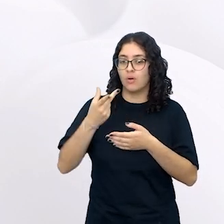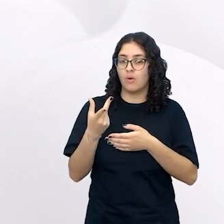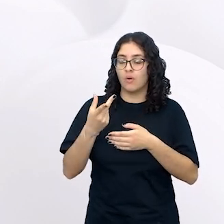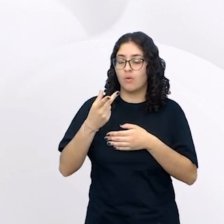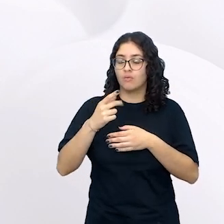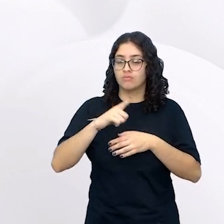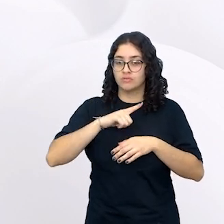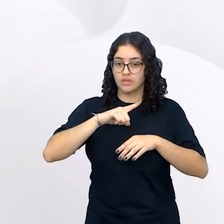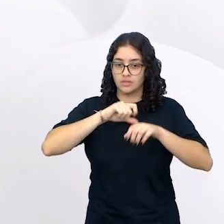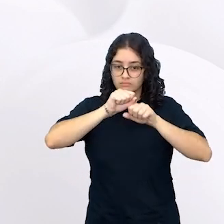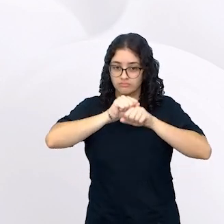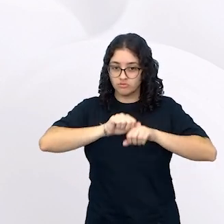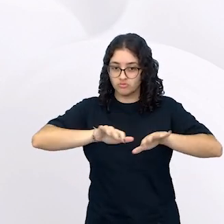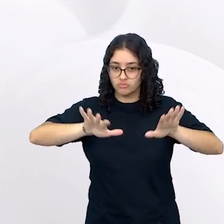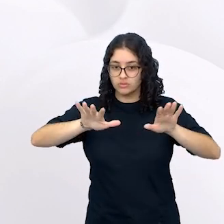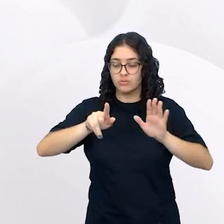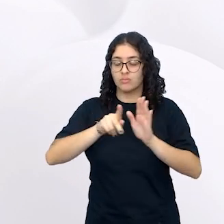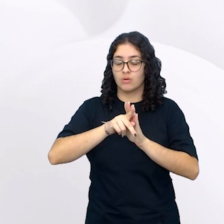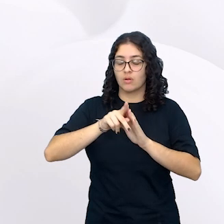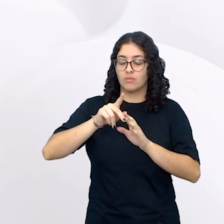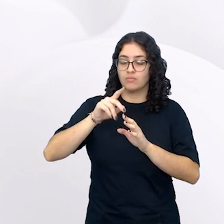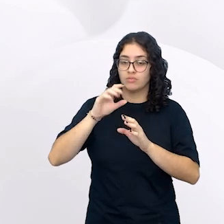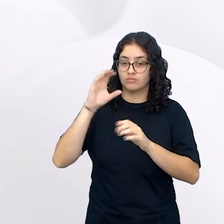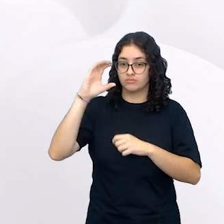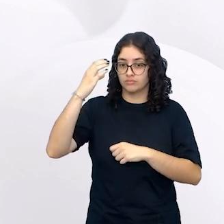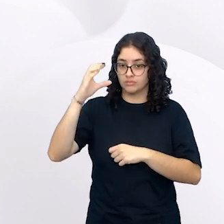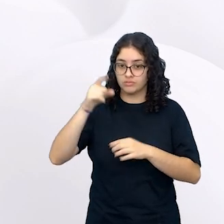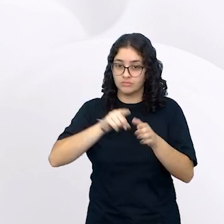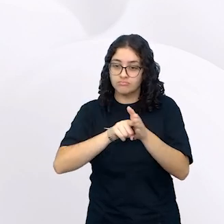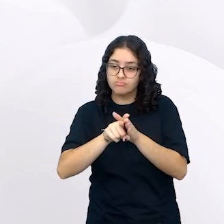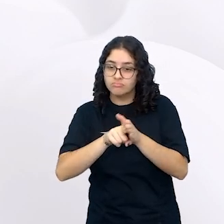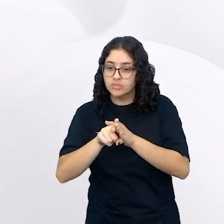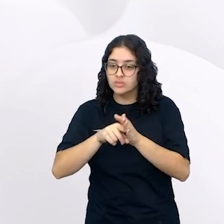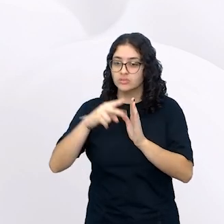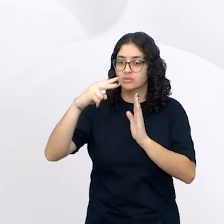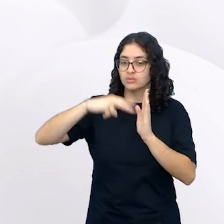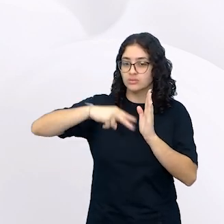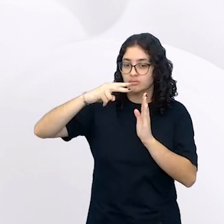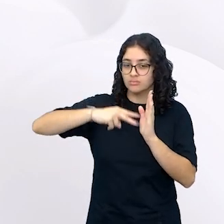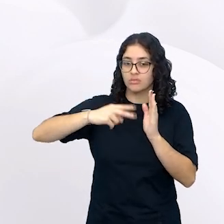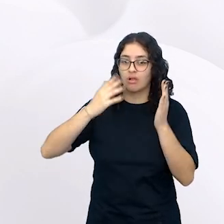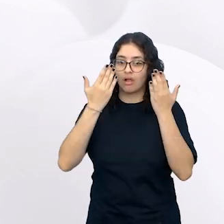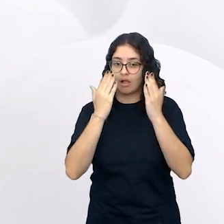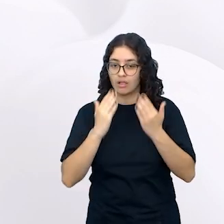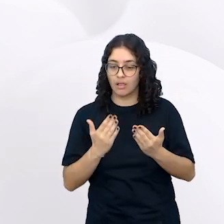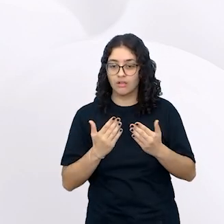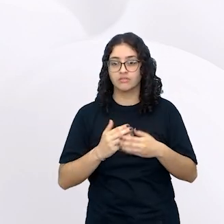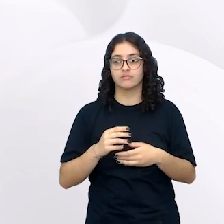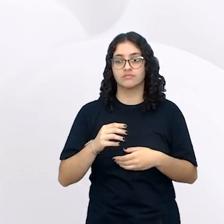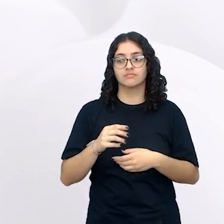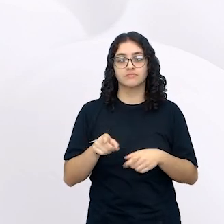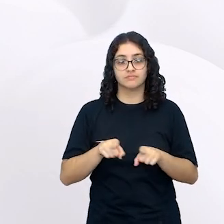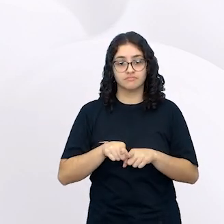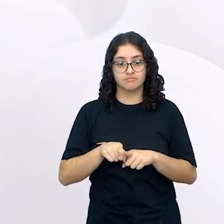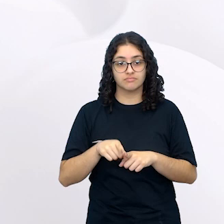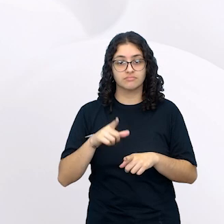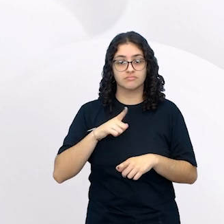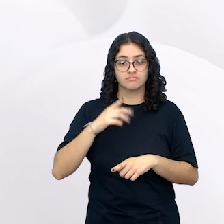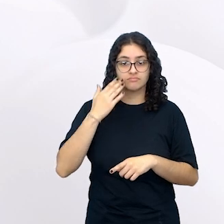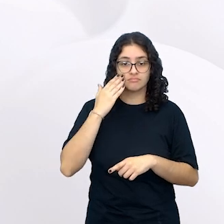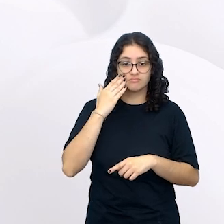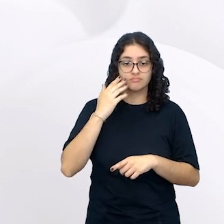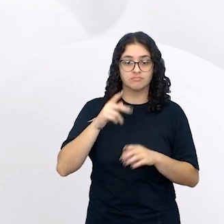divulgação científica, né? Fazer uma pesquisa, faz a leitura, faz a análise e tem a interpretação,